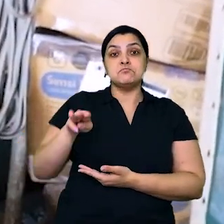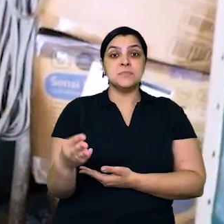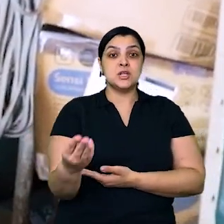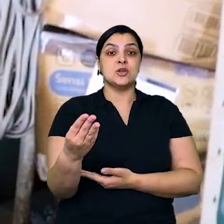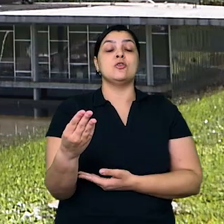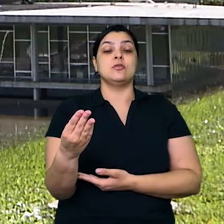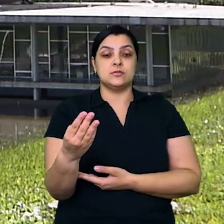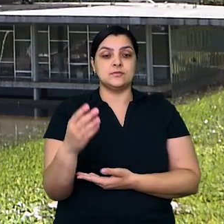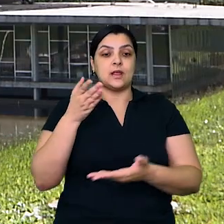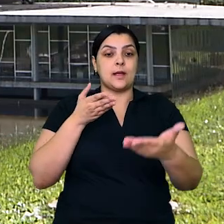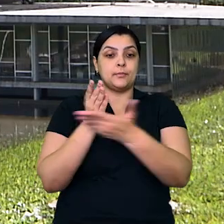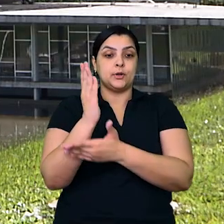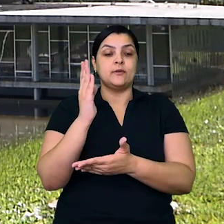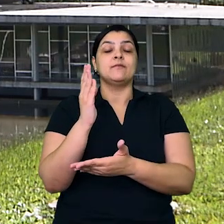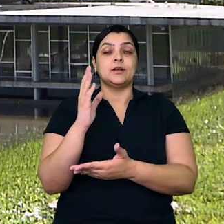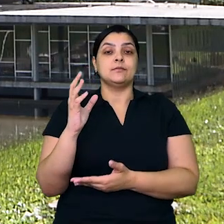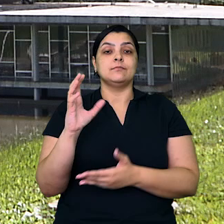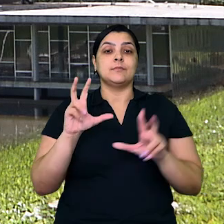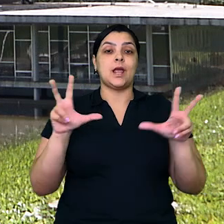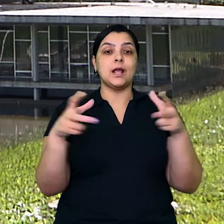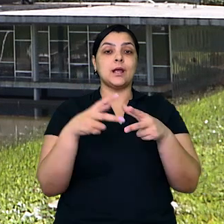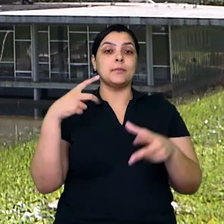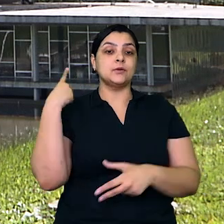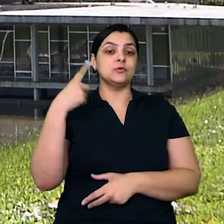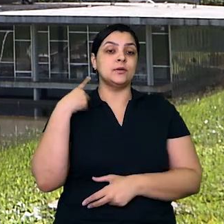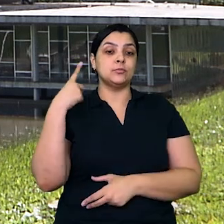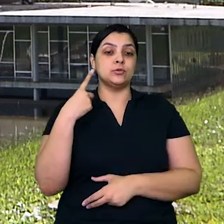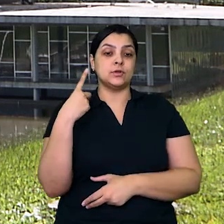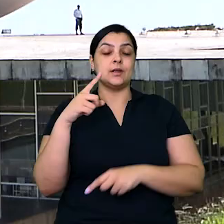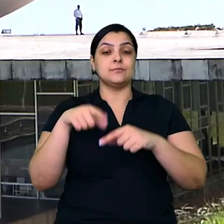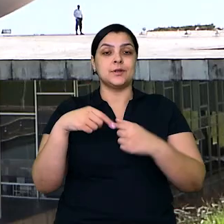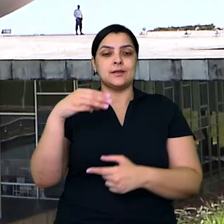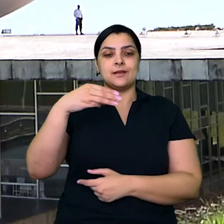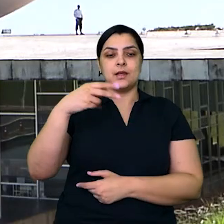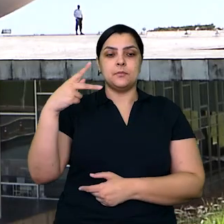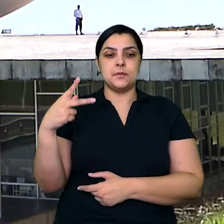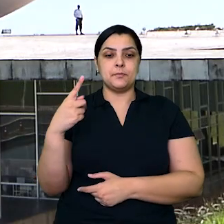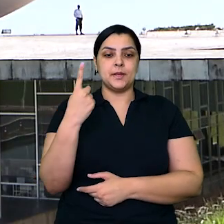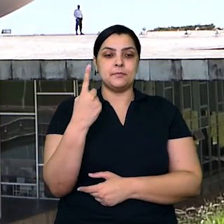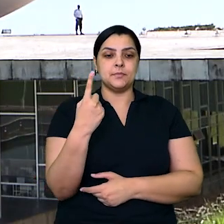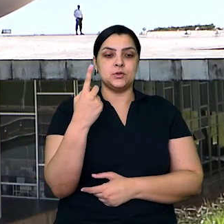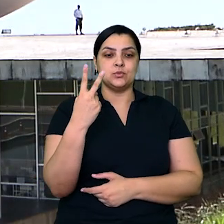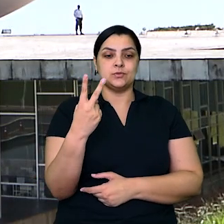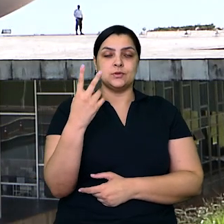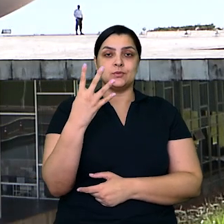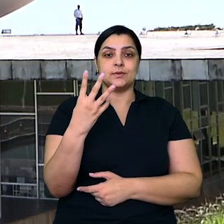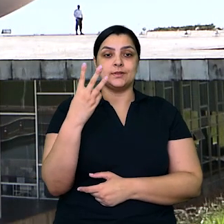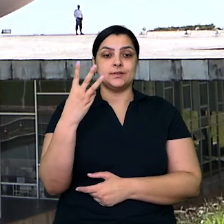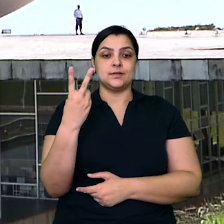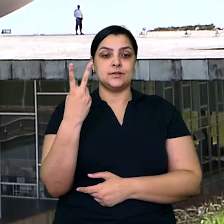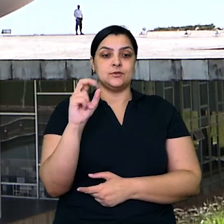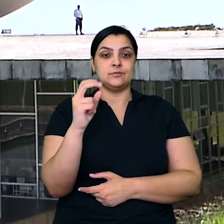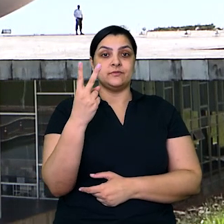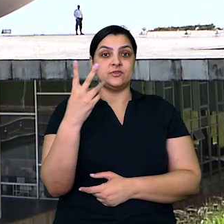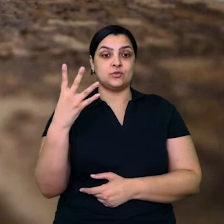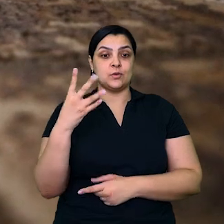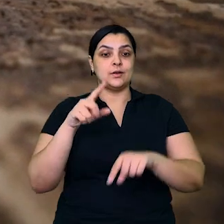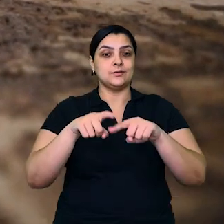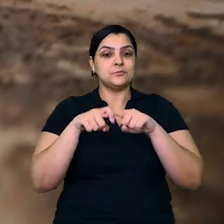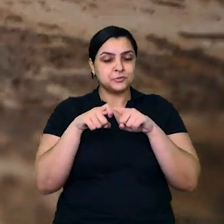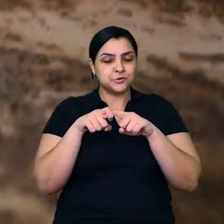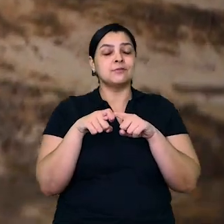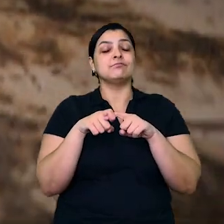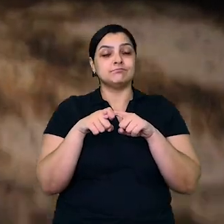milhões foi aprovado pela Câmara dos Deputados por meio da medida provisória 1243 de 2024.